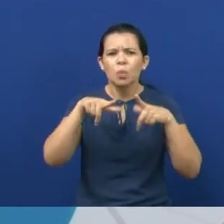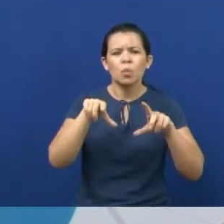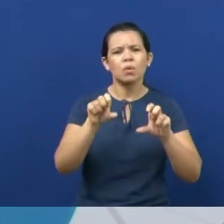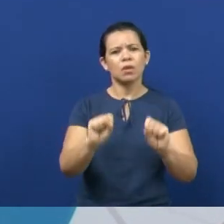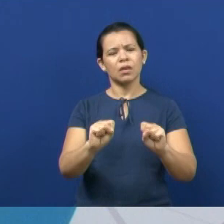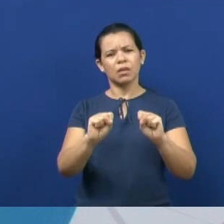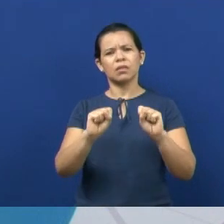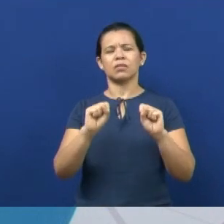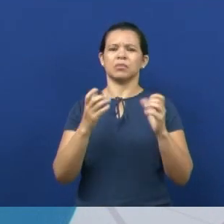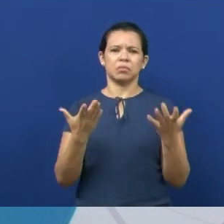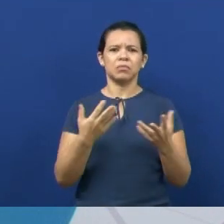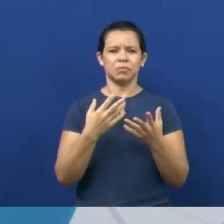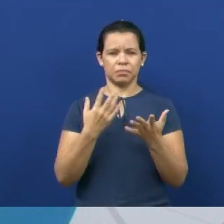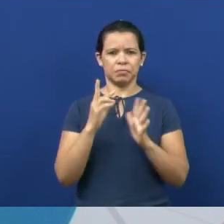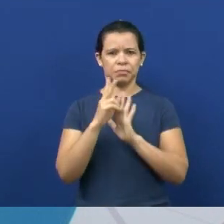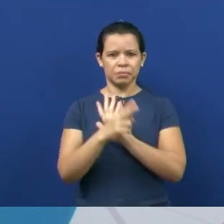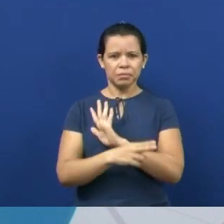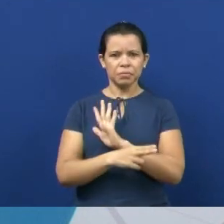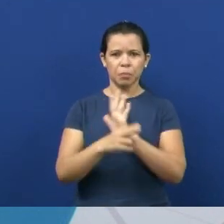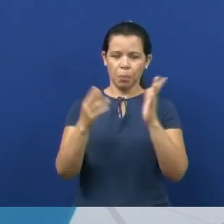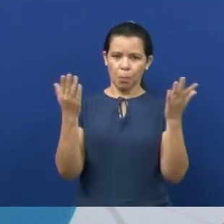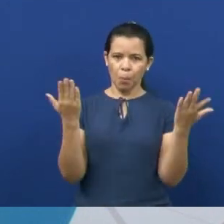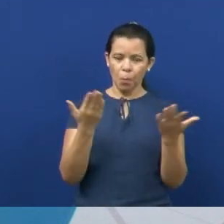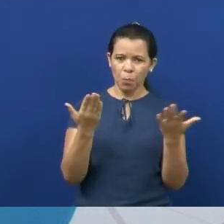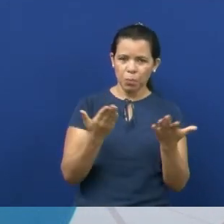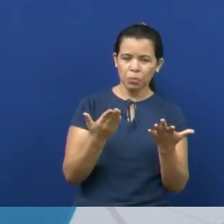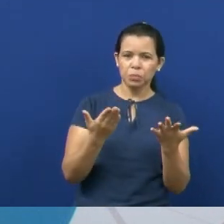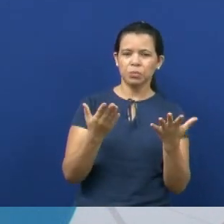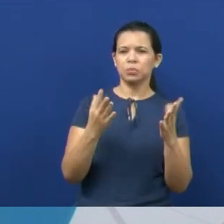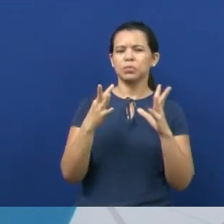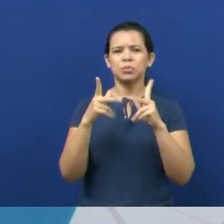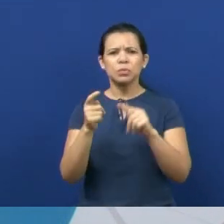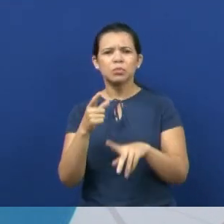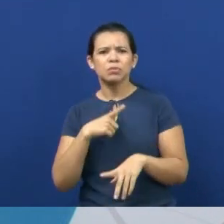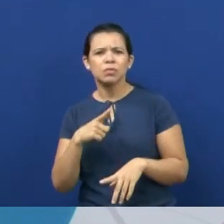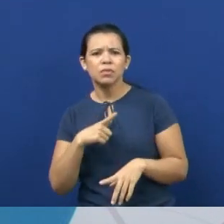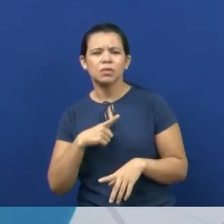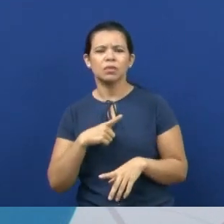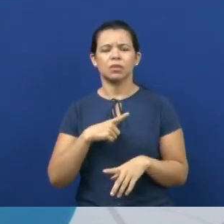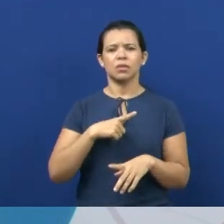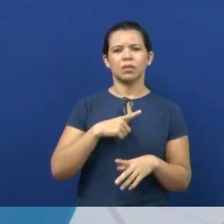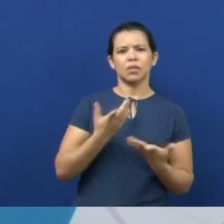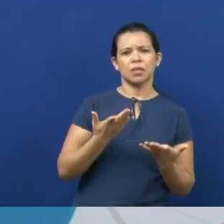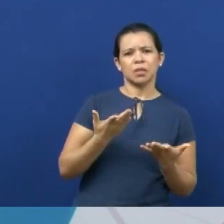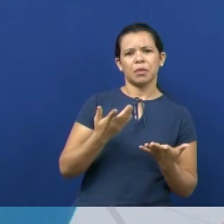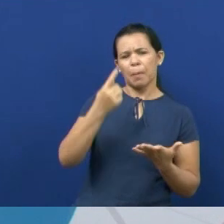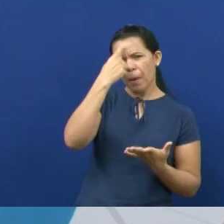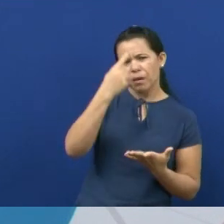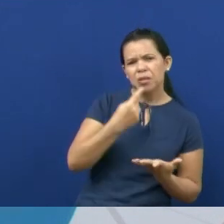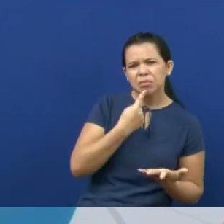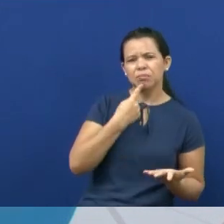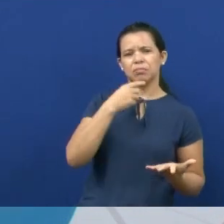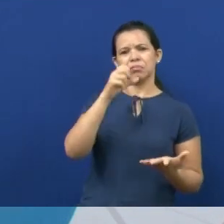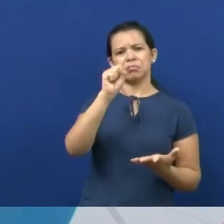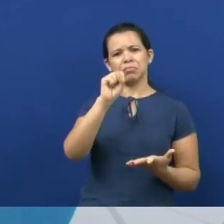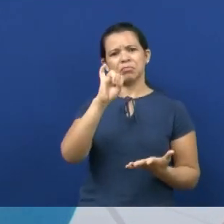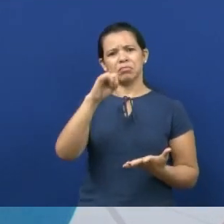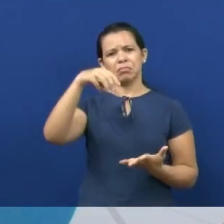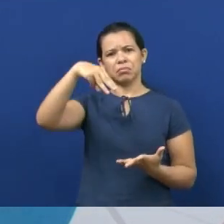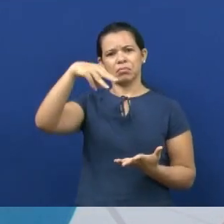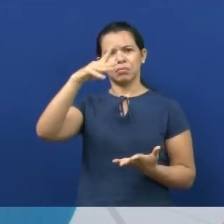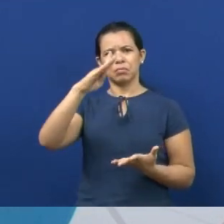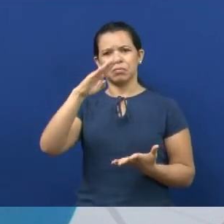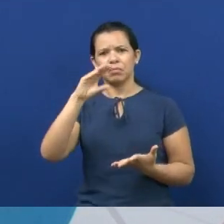tem símbolo. Se você observar, a Nike tem um símbolo, a Coca-Cola tem um símbolo, a Nestlé tem um símbolo,